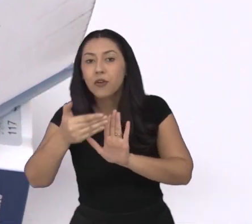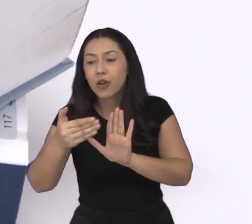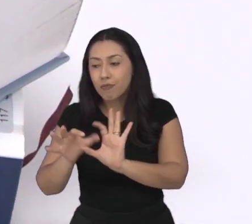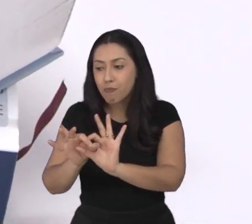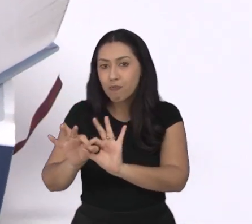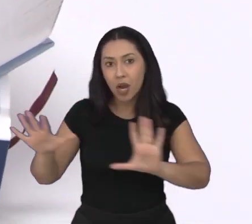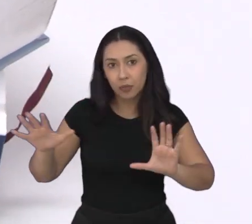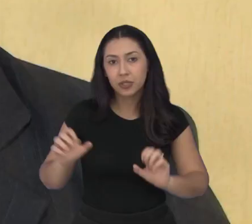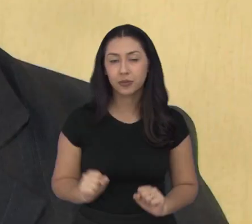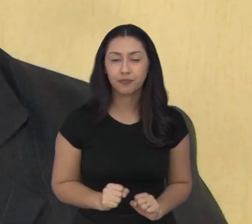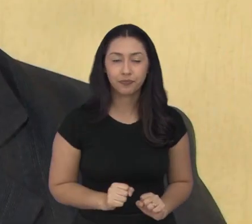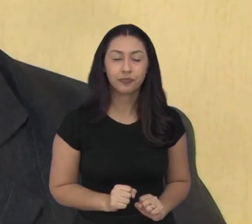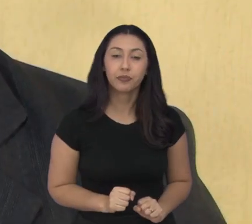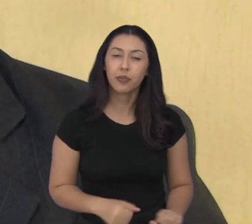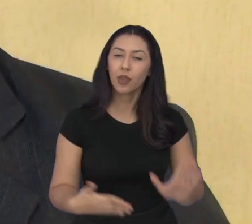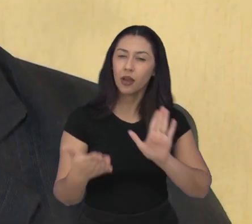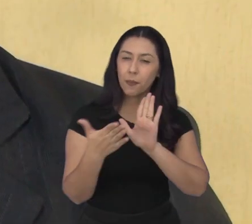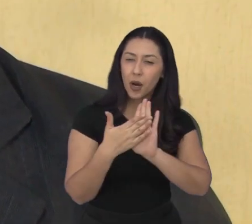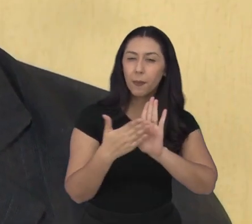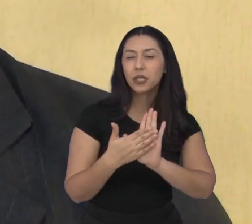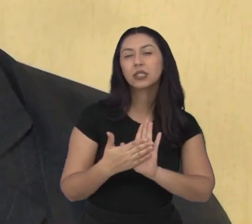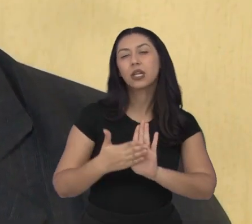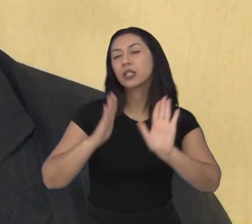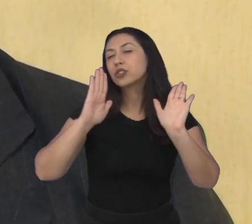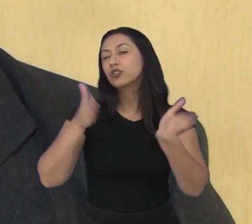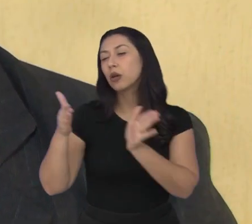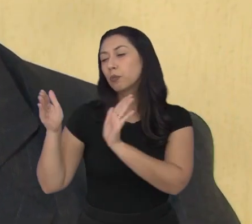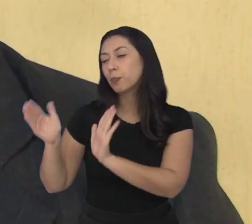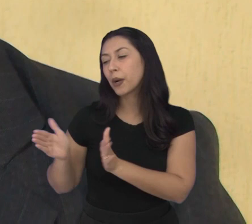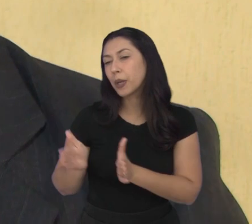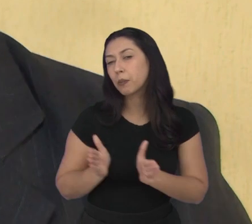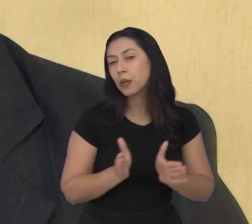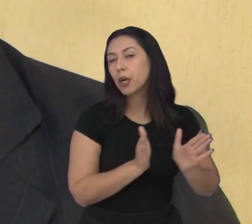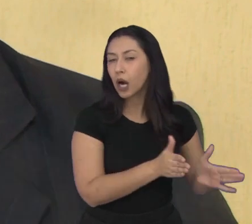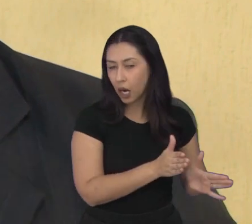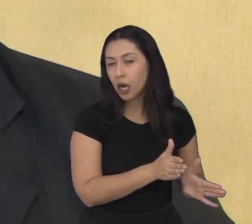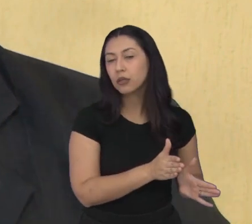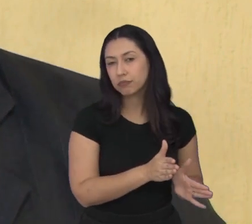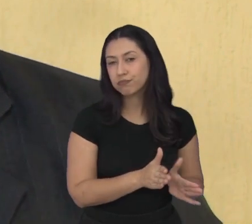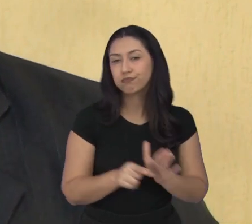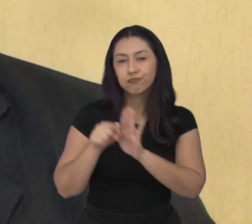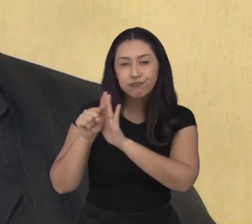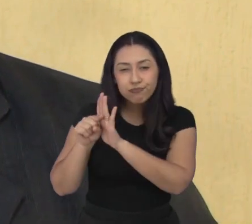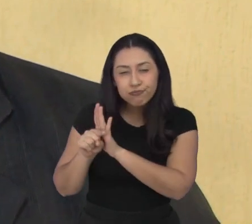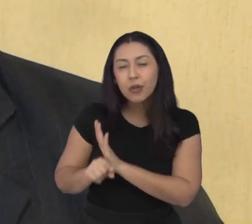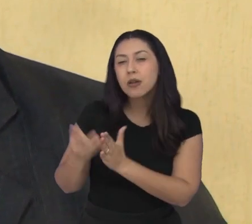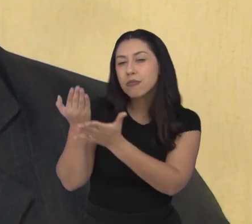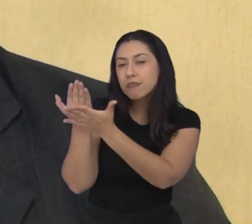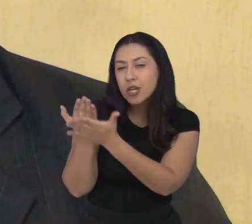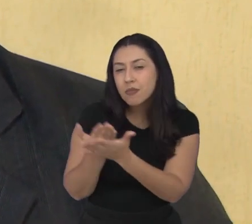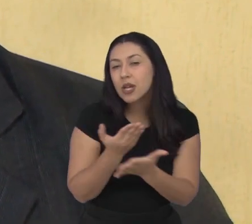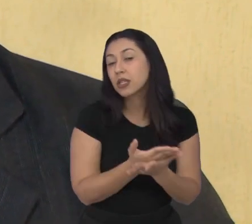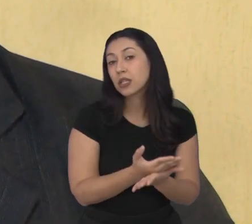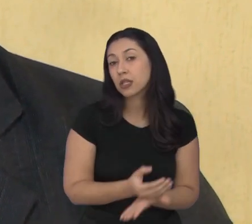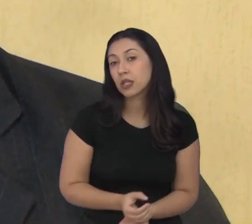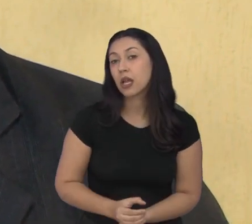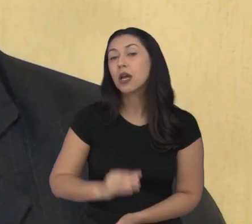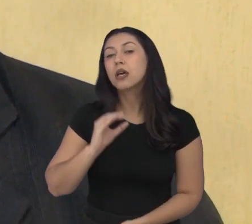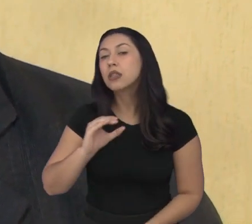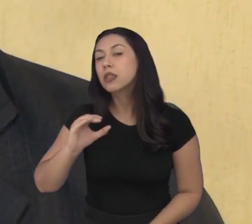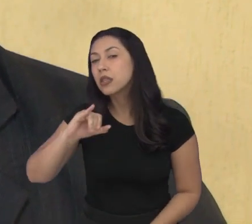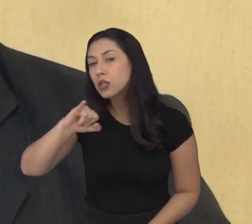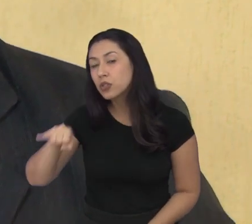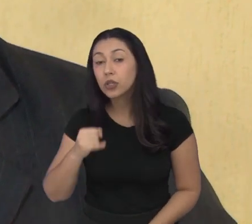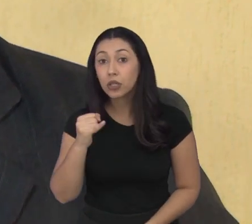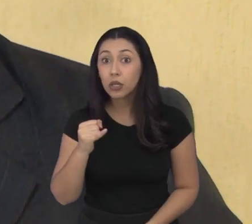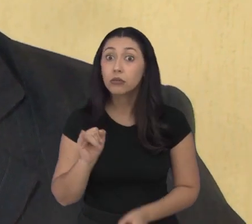escrito uma permissão. Essa proposta ela já passou em algumas fases na Câmara, né, de estudos, principalmente da